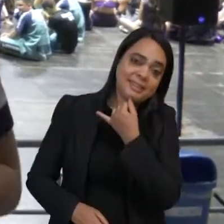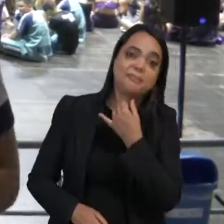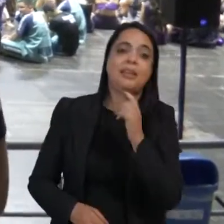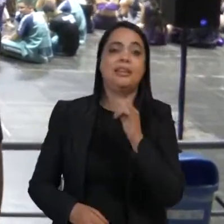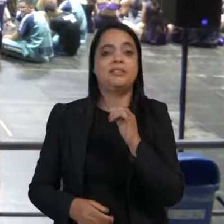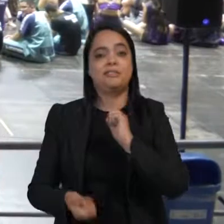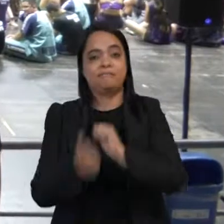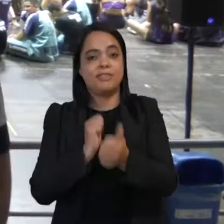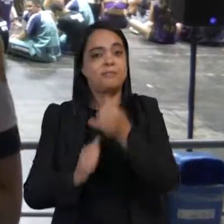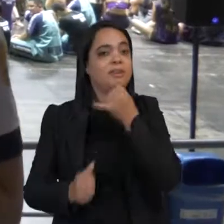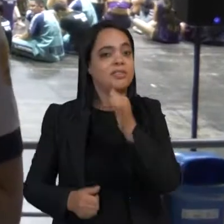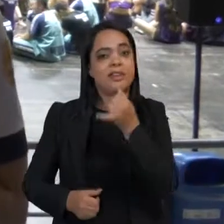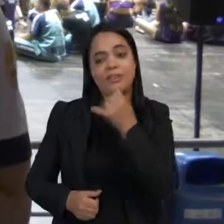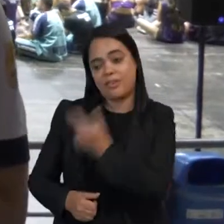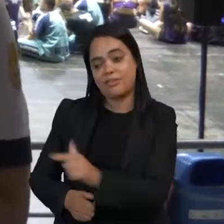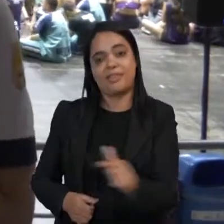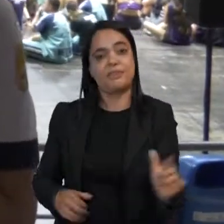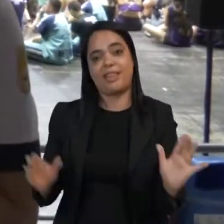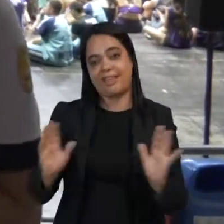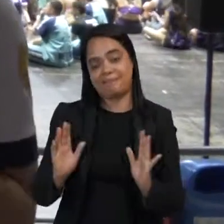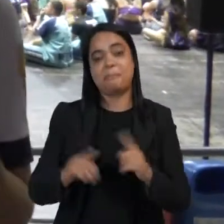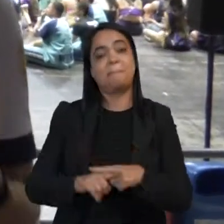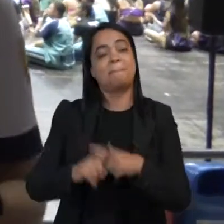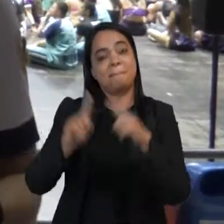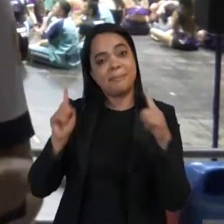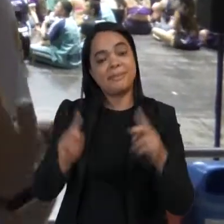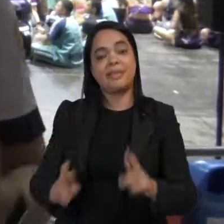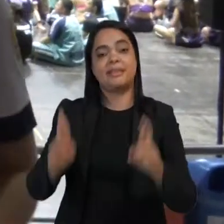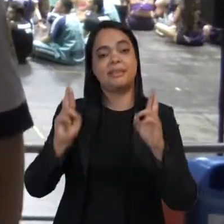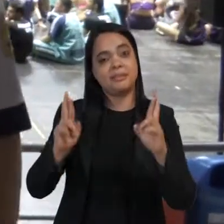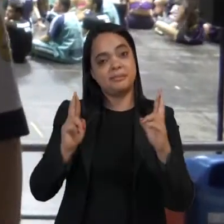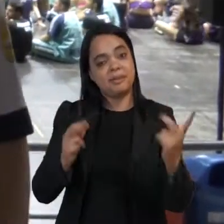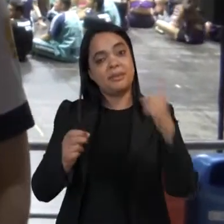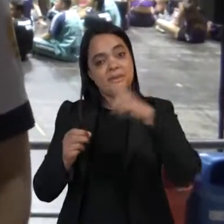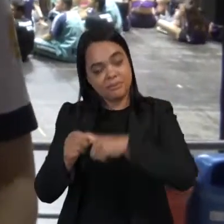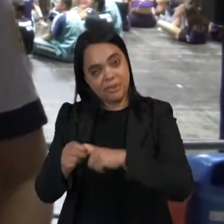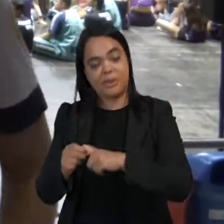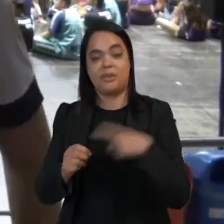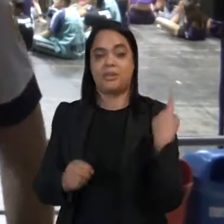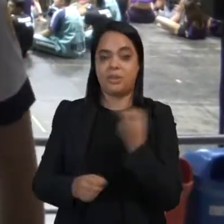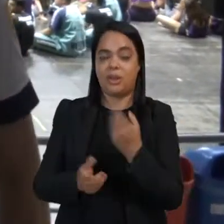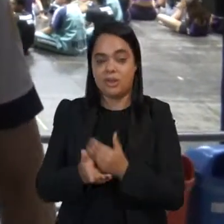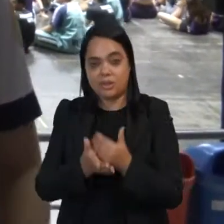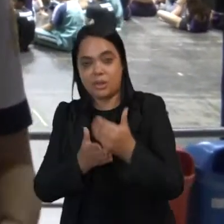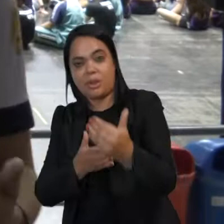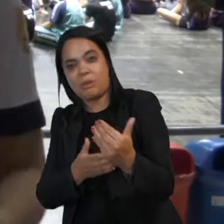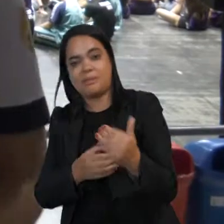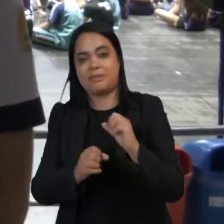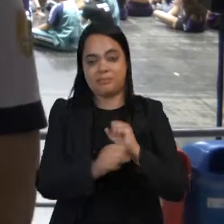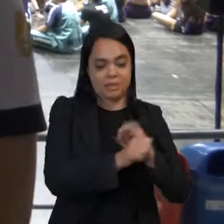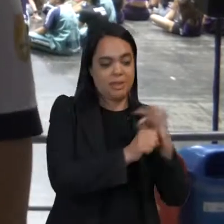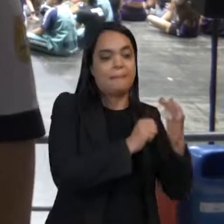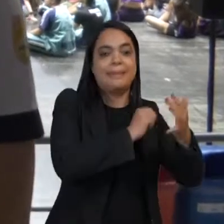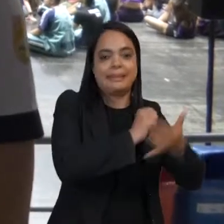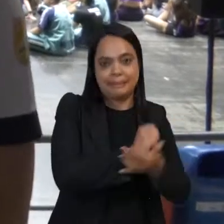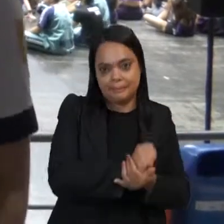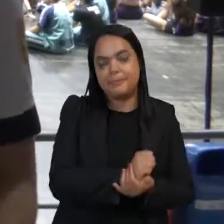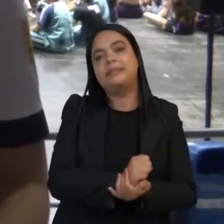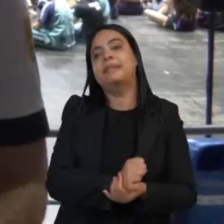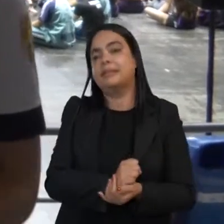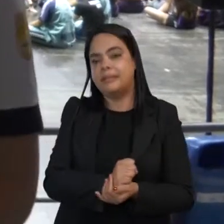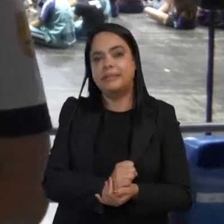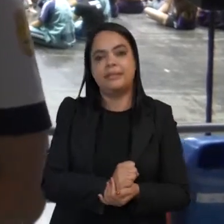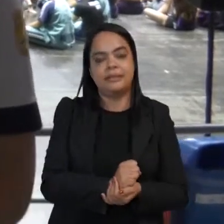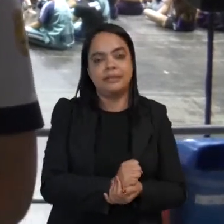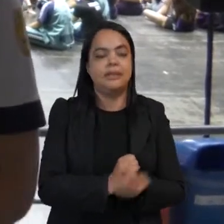que o esporte eletrônico não apareceu nessa Olimpíada, mas espero que volte, né? A gente teve nosso florescer aí durante a pandemia, que não